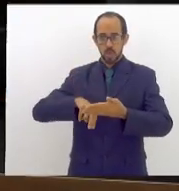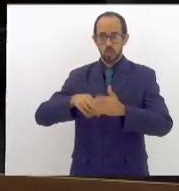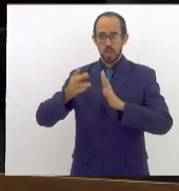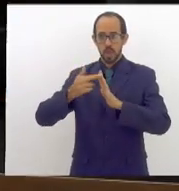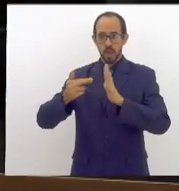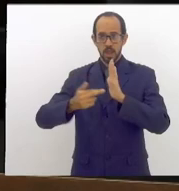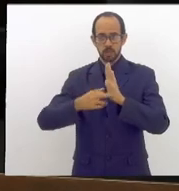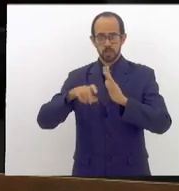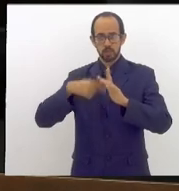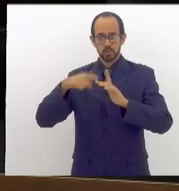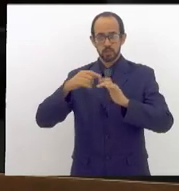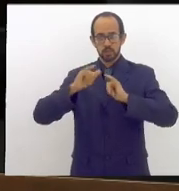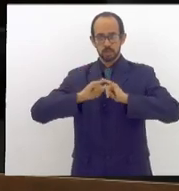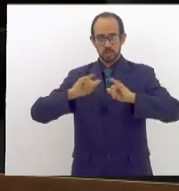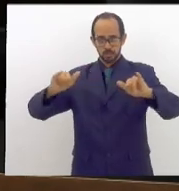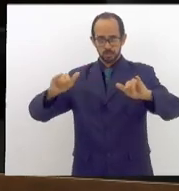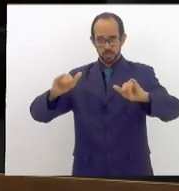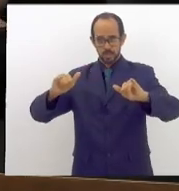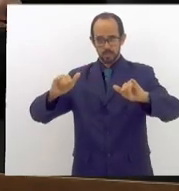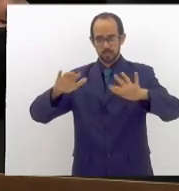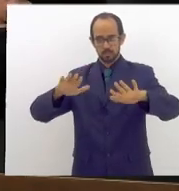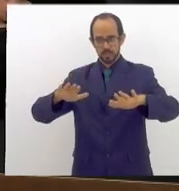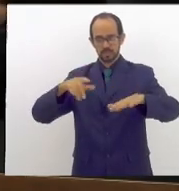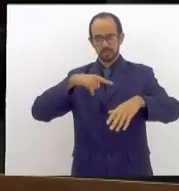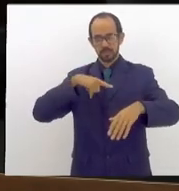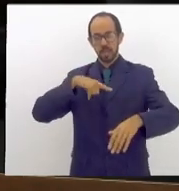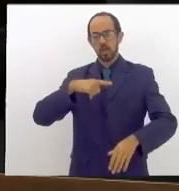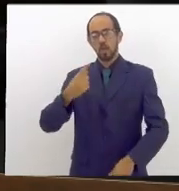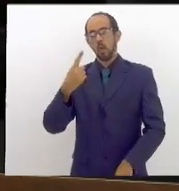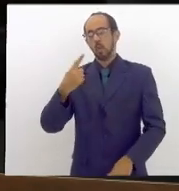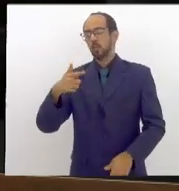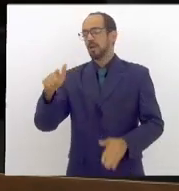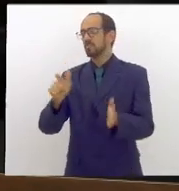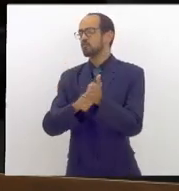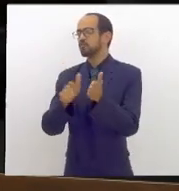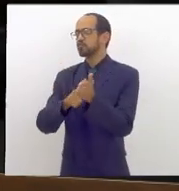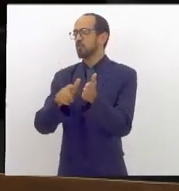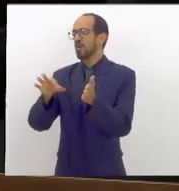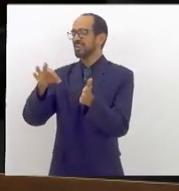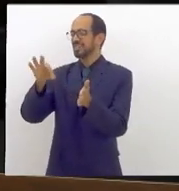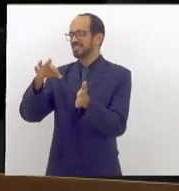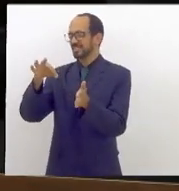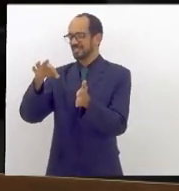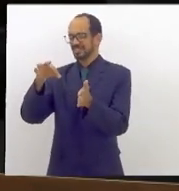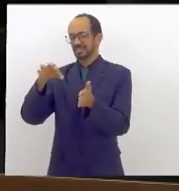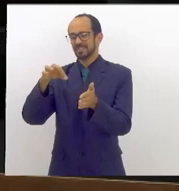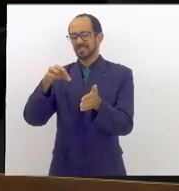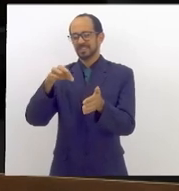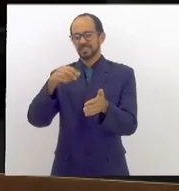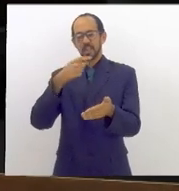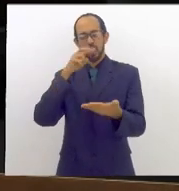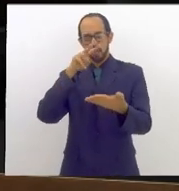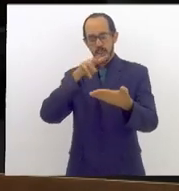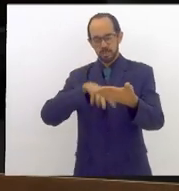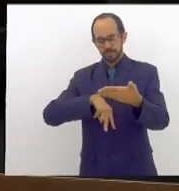depois será publicado mas tem só uma folhinha seu presidente que tá escrito